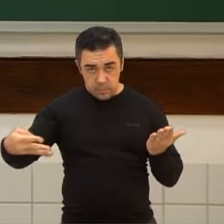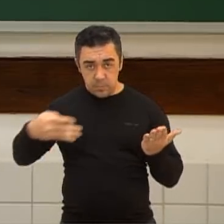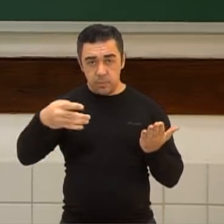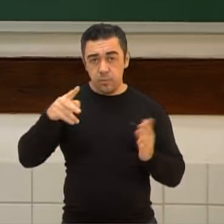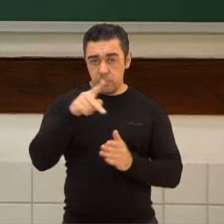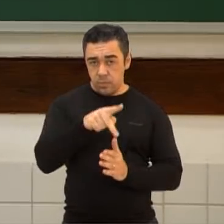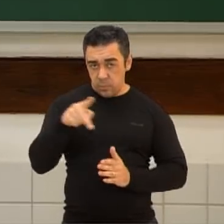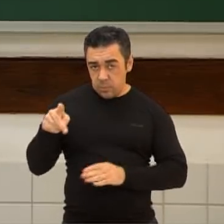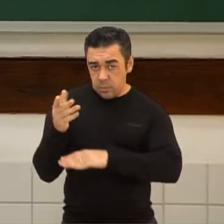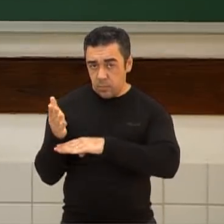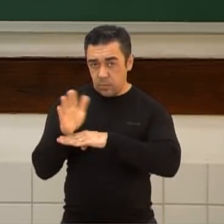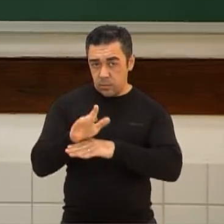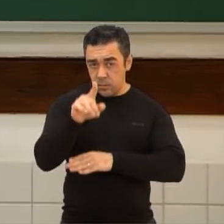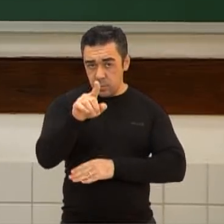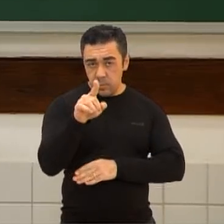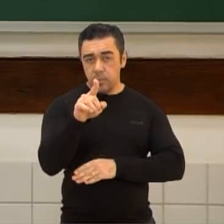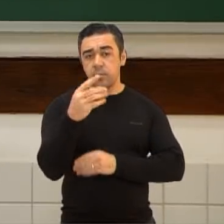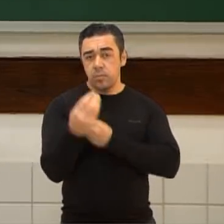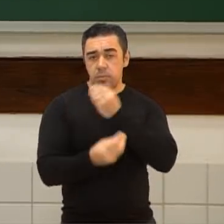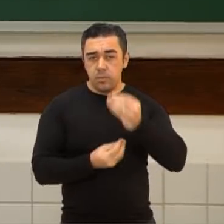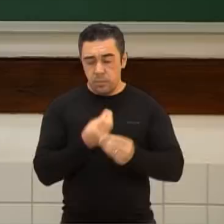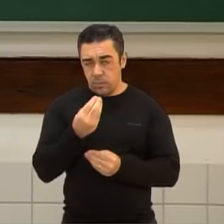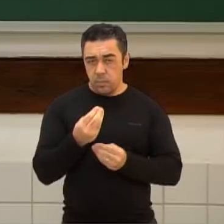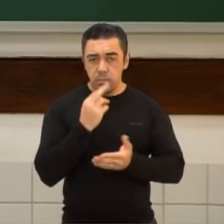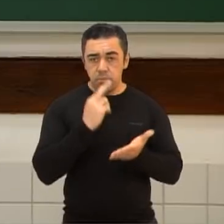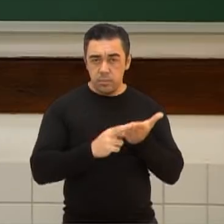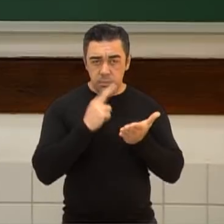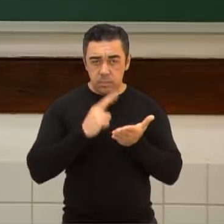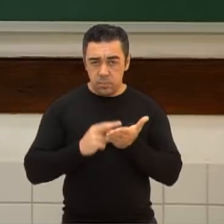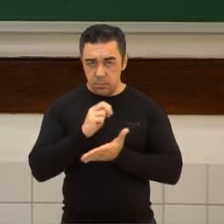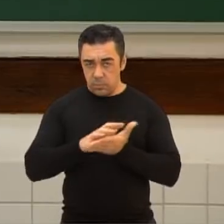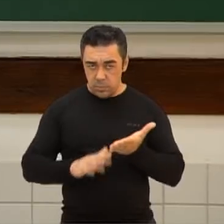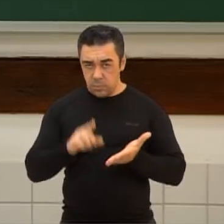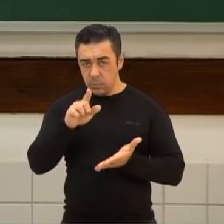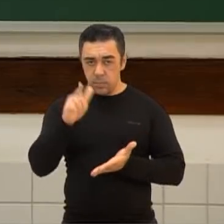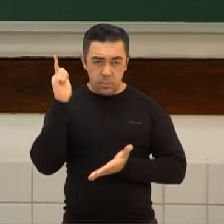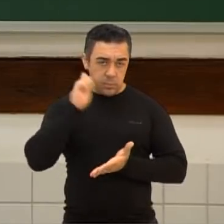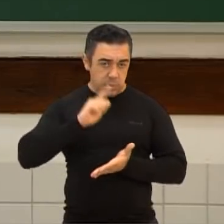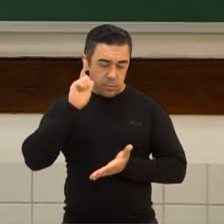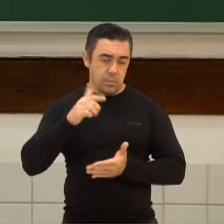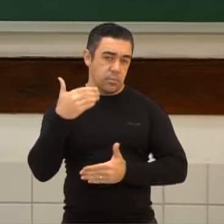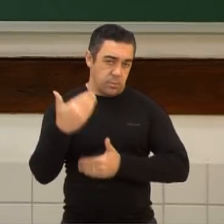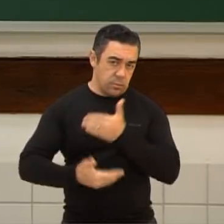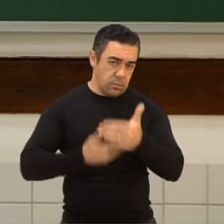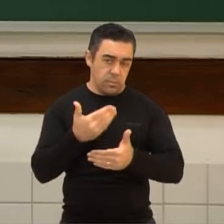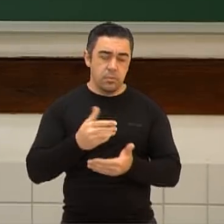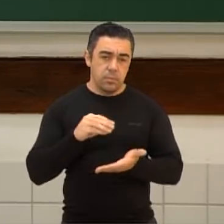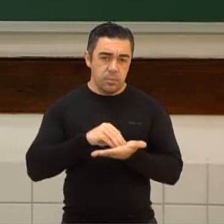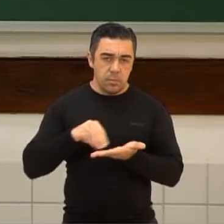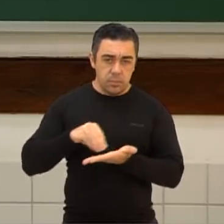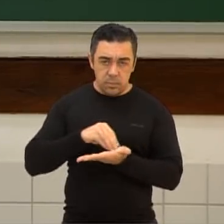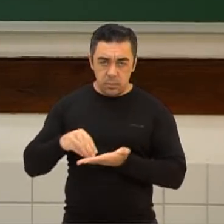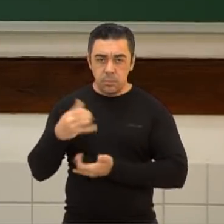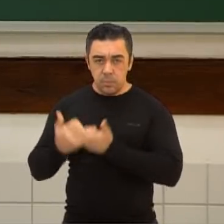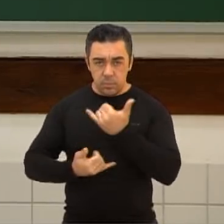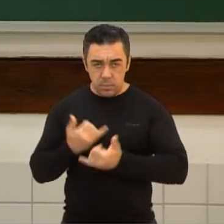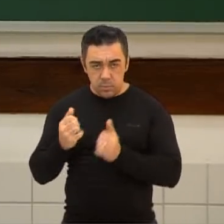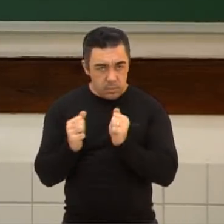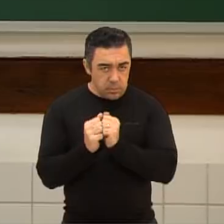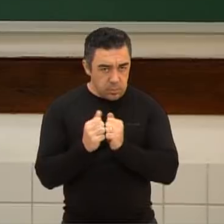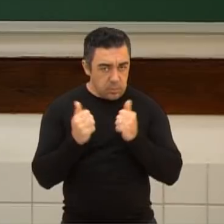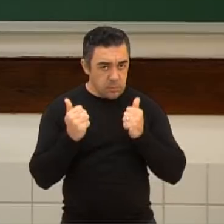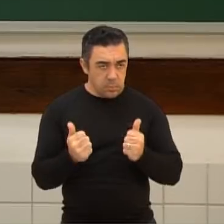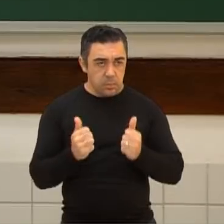sua trilha de aprendizagem, para que você consiga estar acompanhando os jogos aqui com a gente,